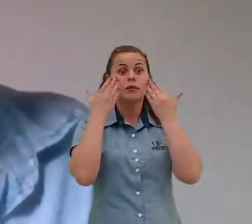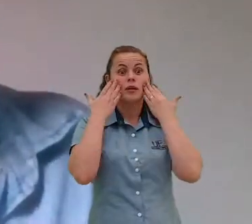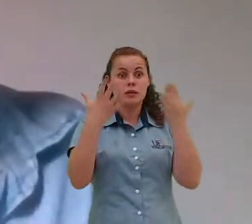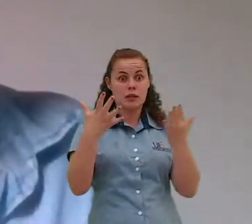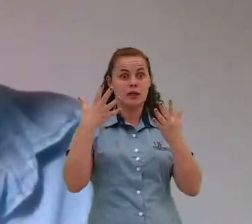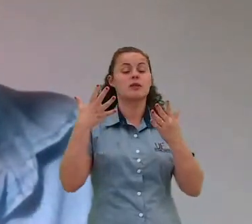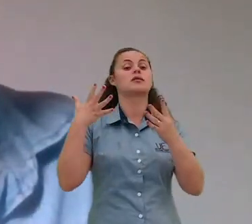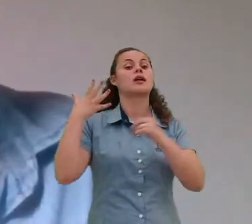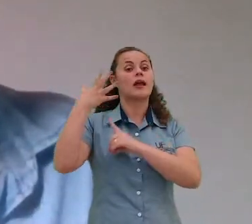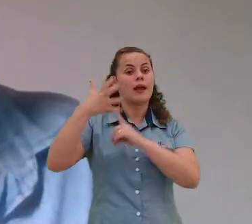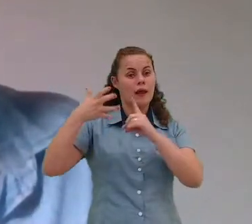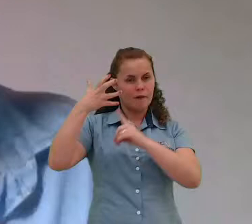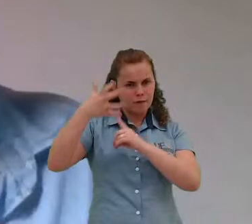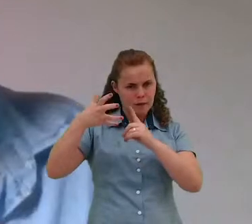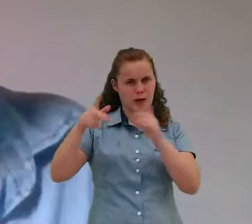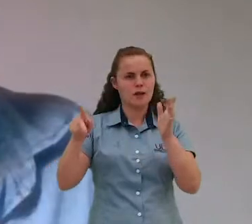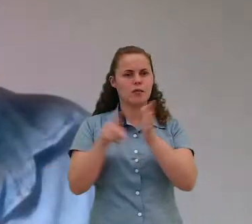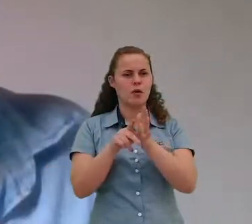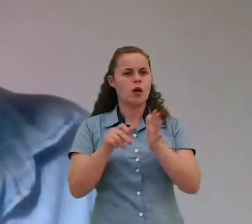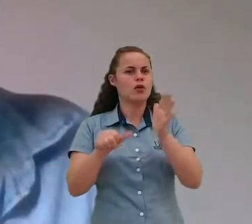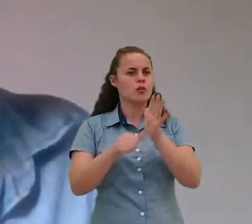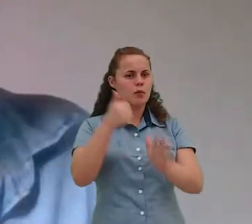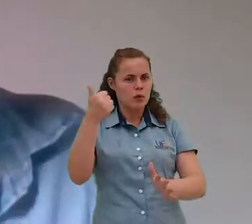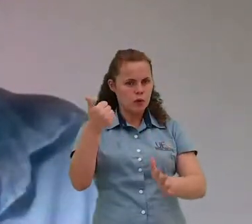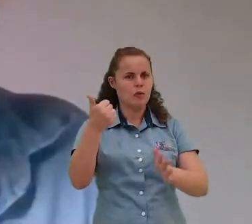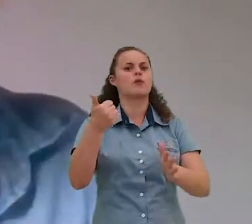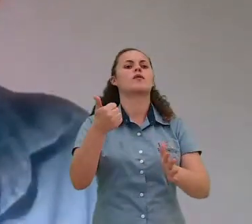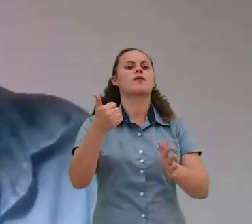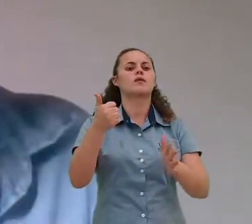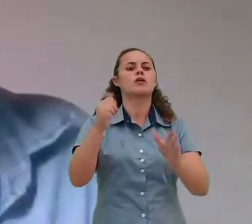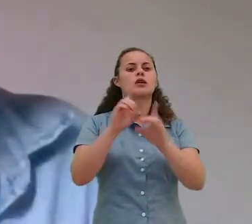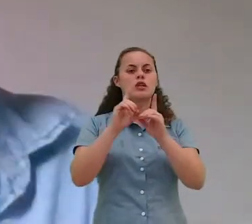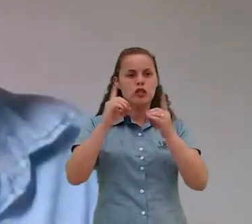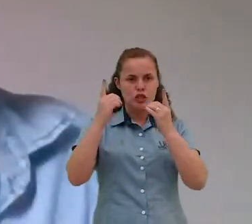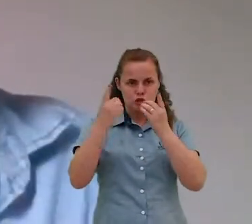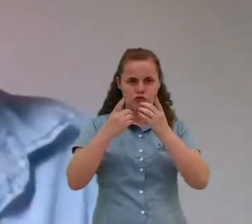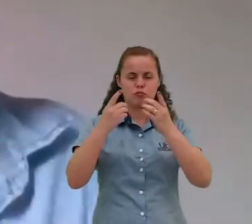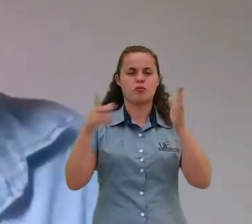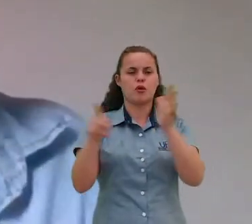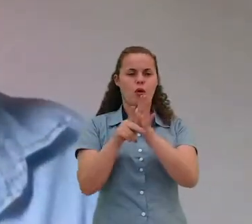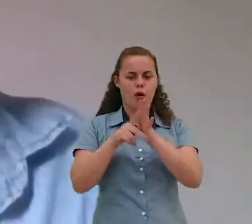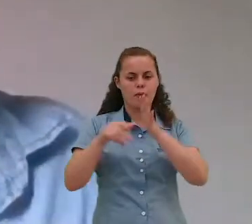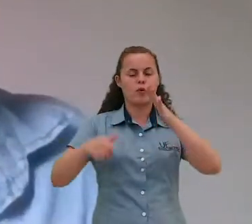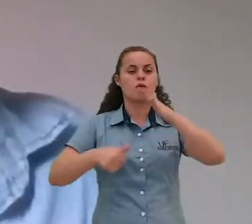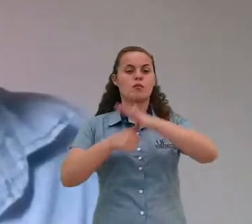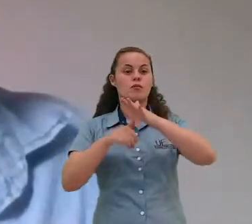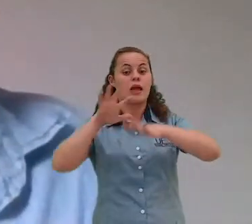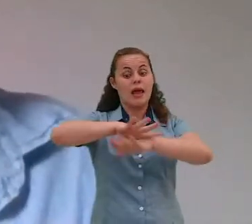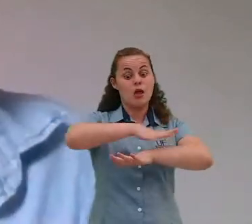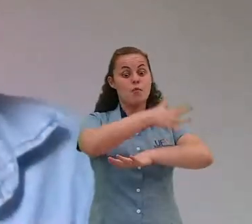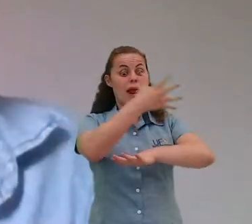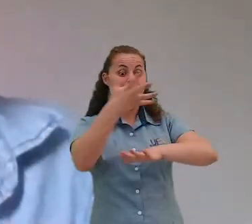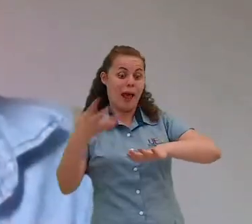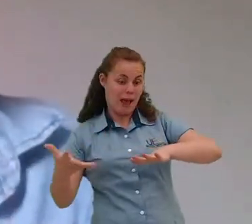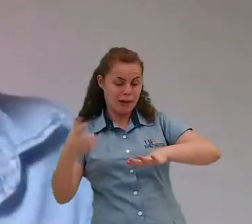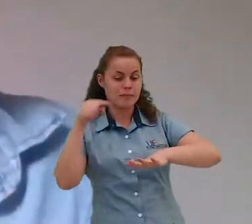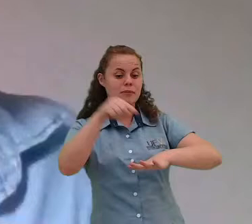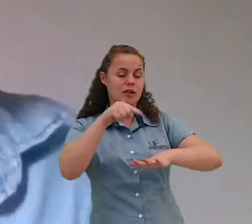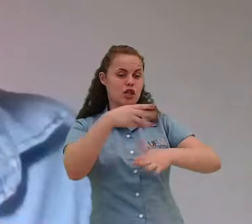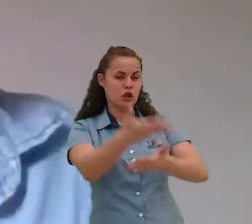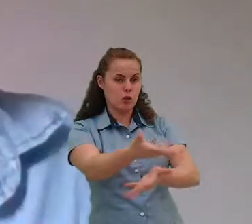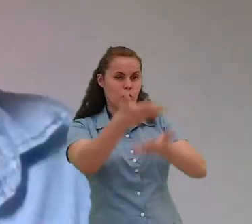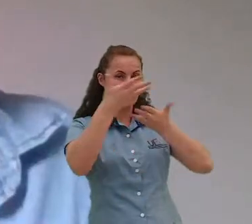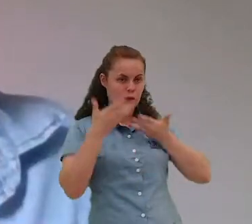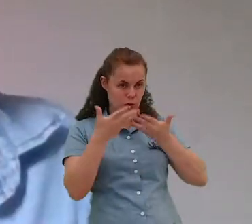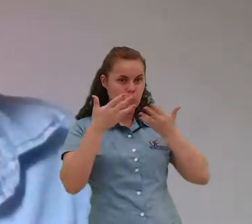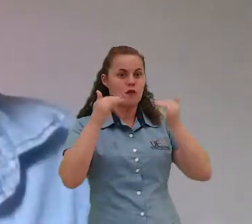online, tendo o primeiro convite partido da Diretoria de Extensão e Cultura da UFV, Campus Rio Paranaíba. E damos por encerrado